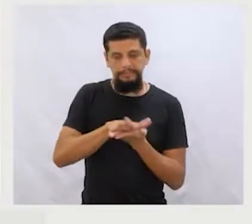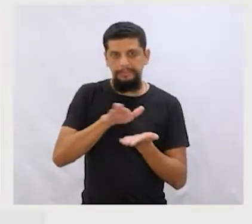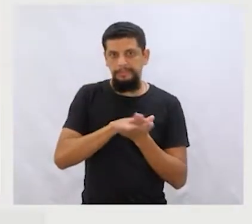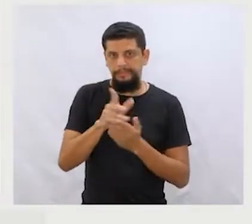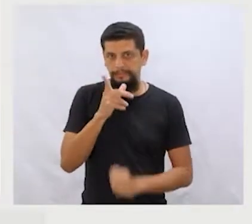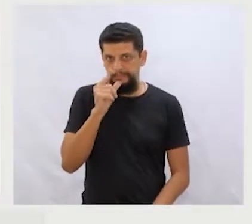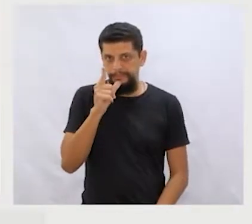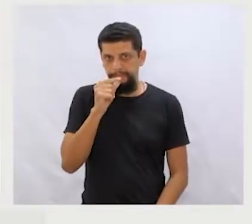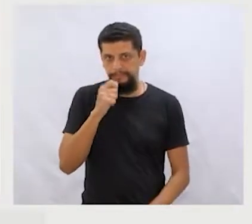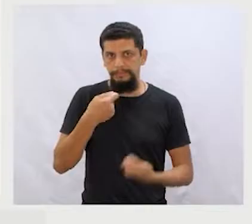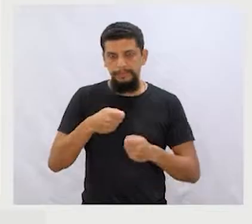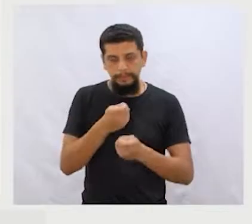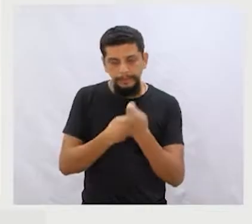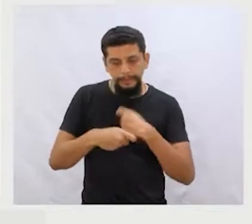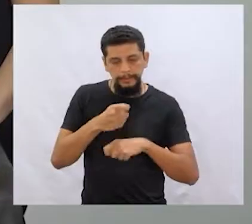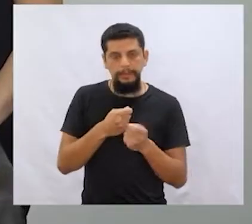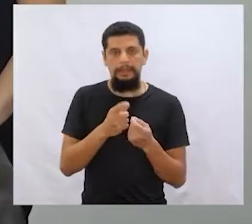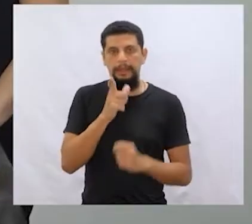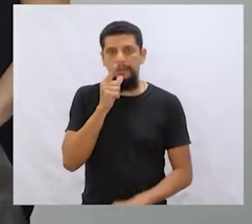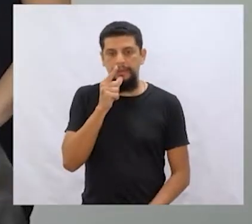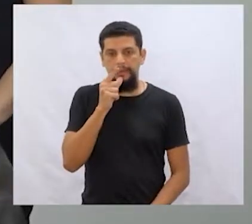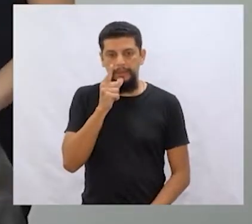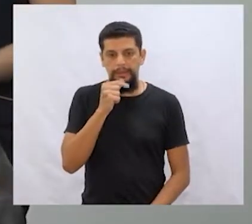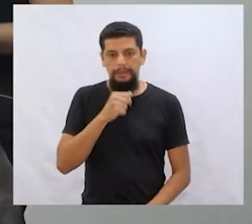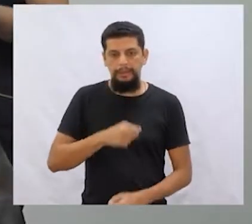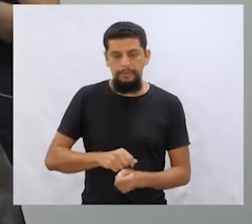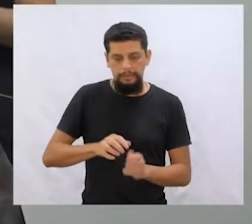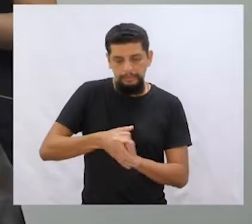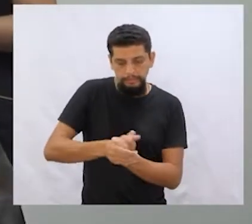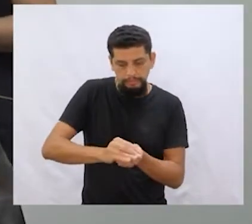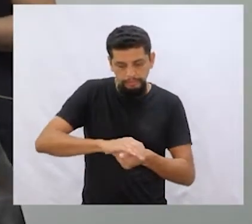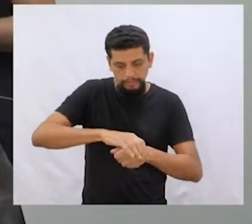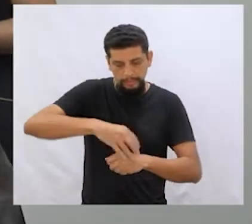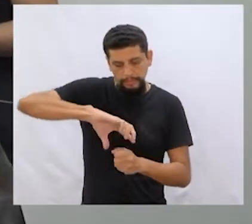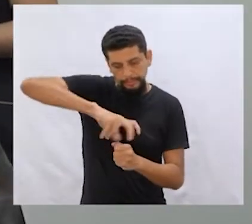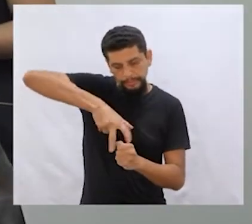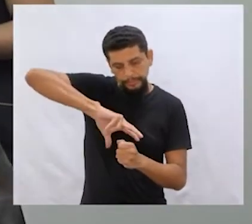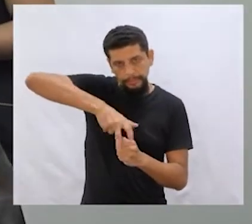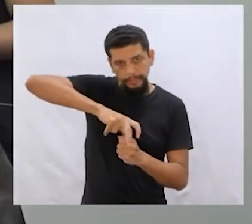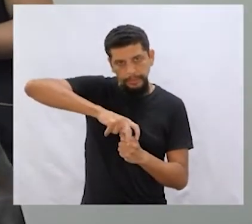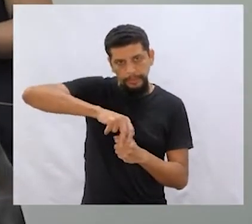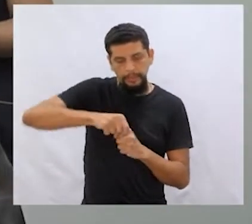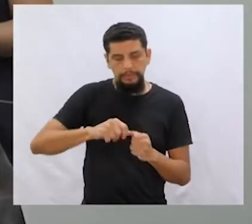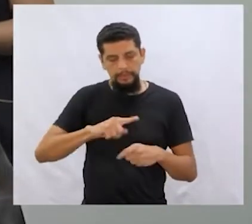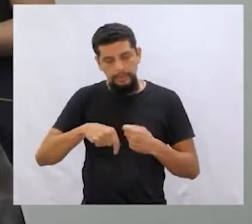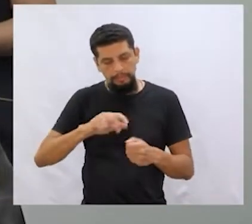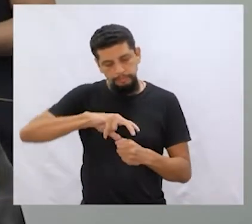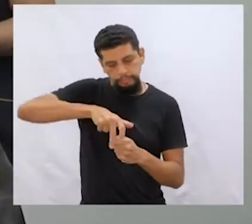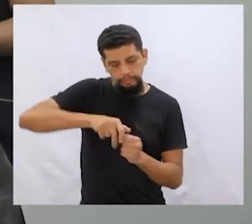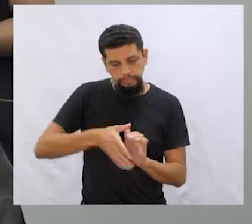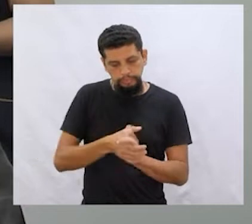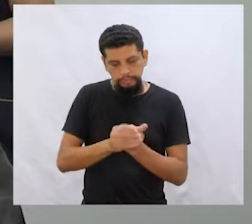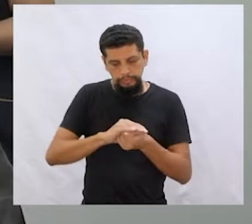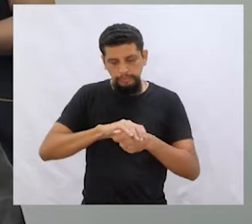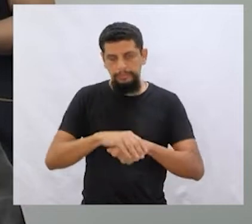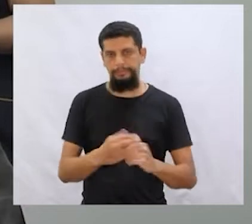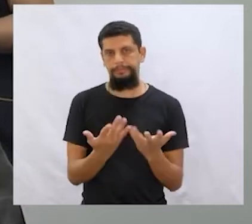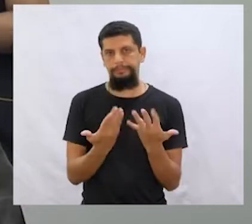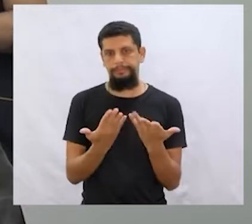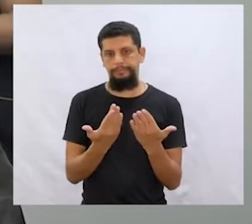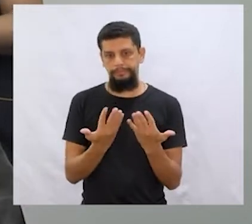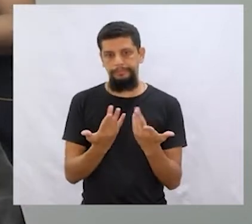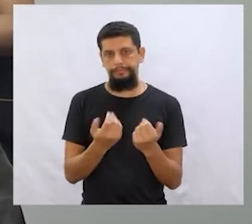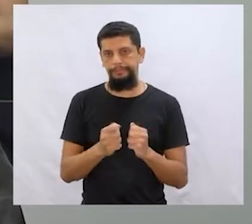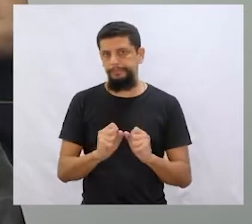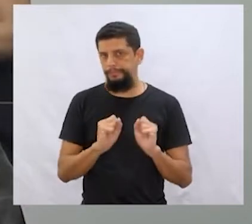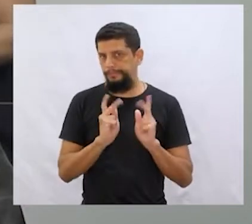de água. Devemos economizar água, né? Isso mesmo, Rafaela. Quando vai ensaboar, fecha a torneira, só abre quando for enxaguar